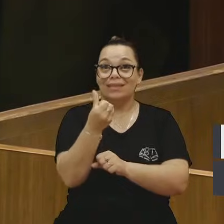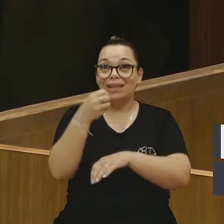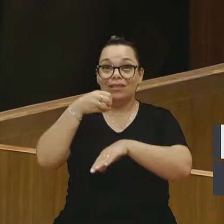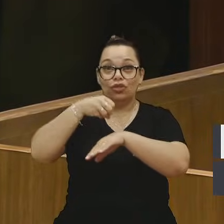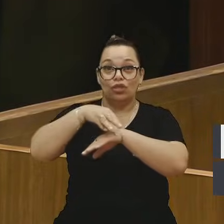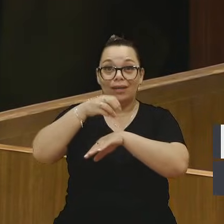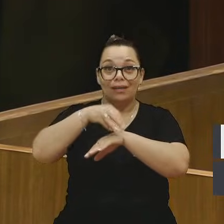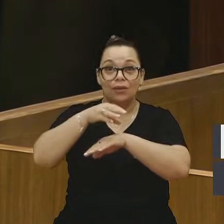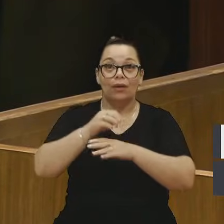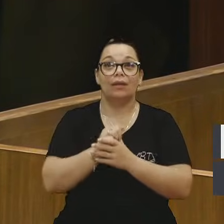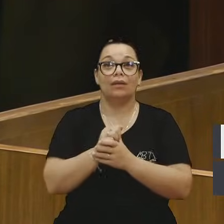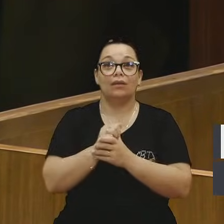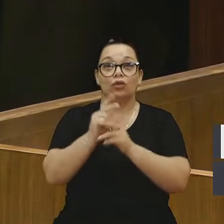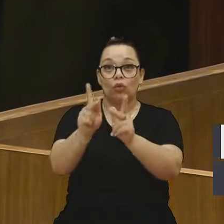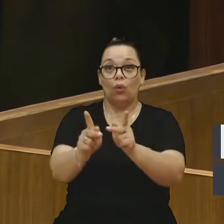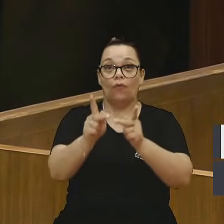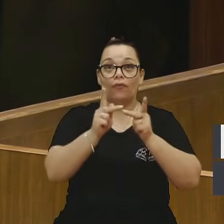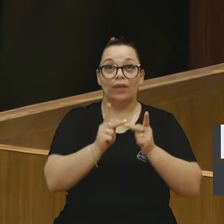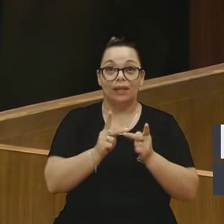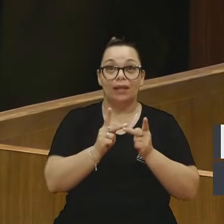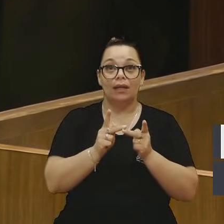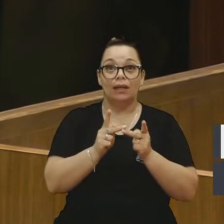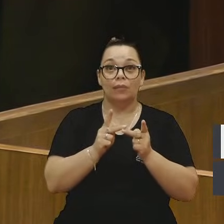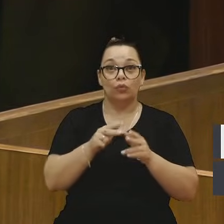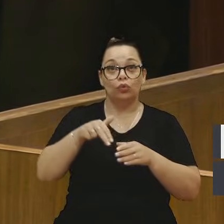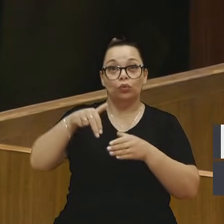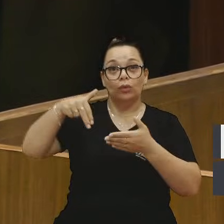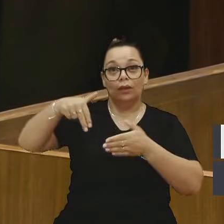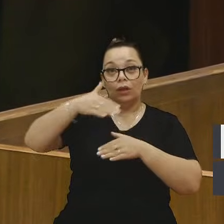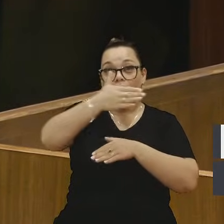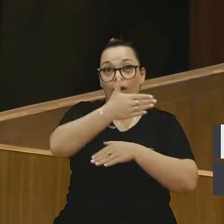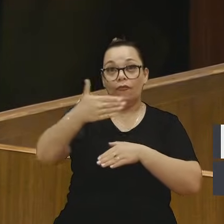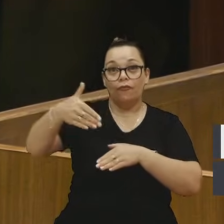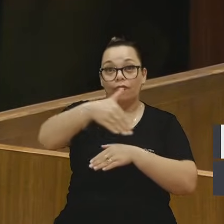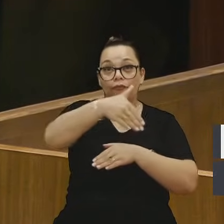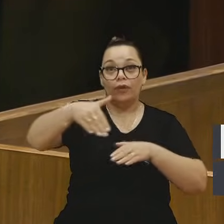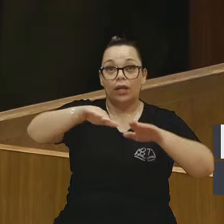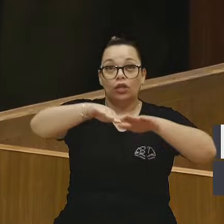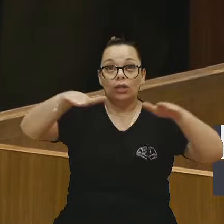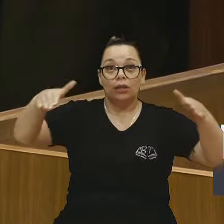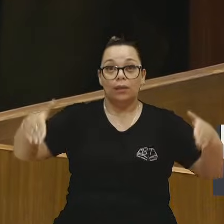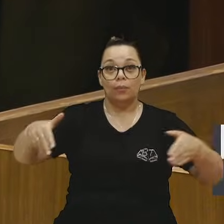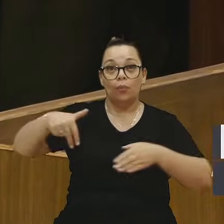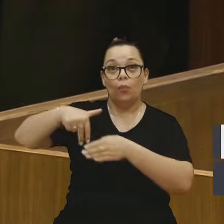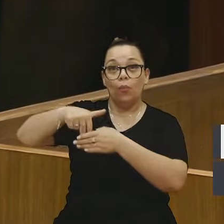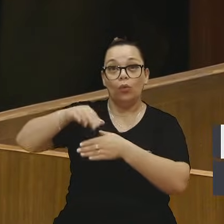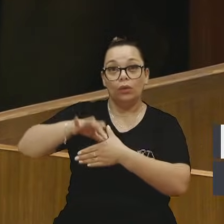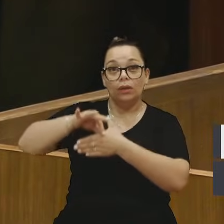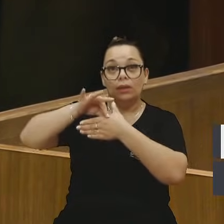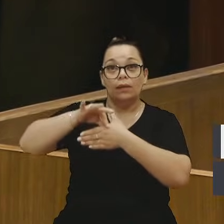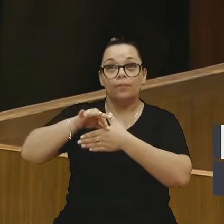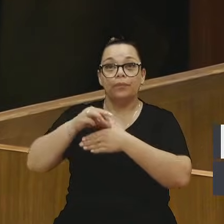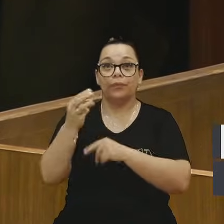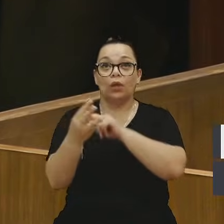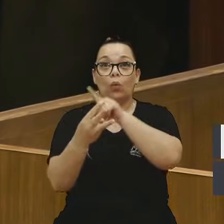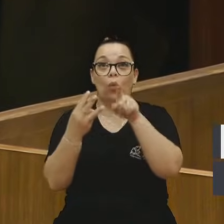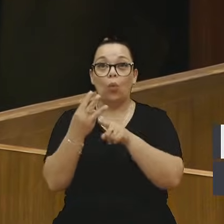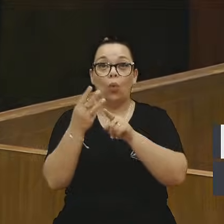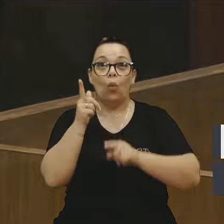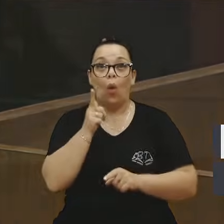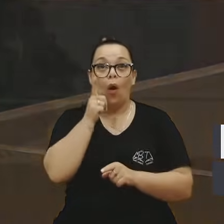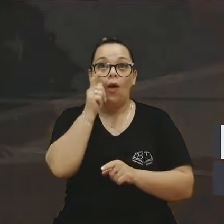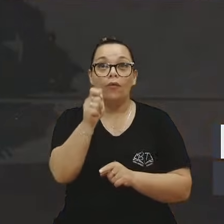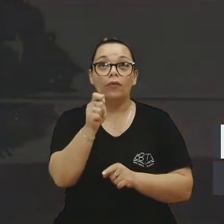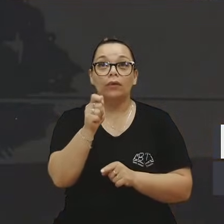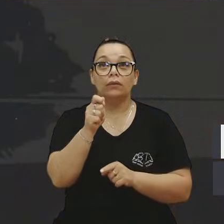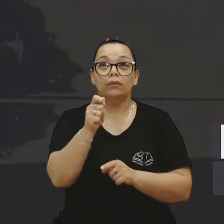indicações. Convidamos que compareçam aqui na frente da tribuna das autoridades os 3 vencedores